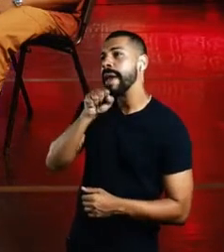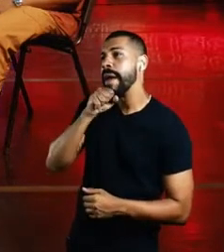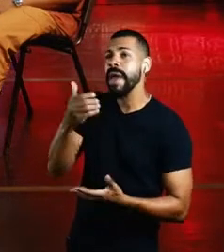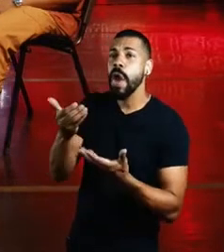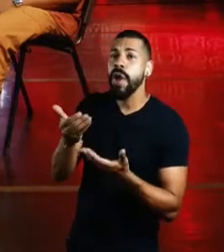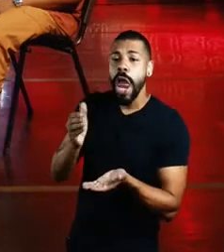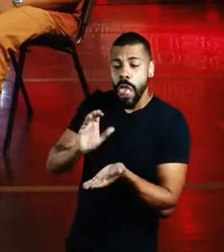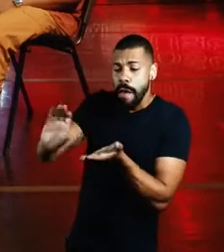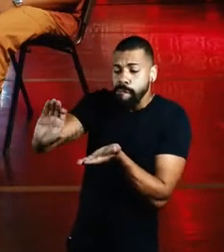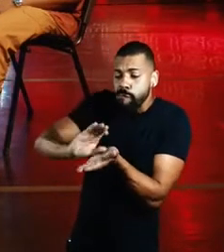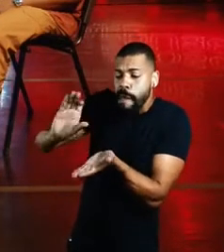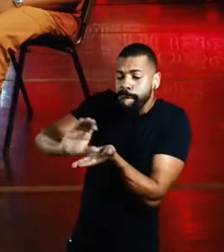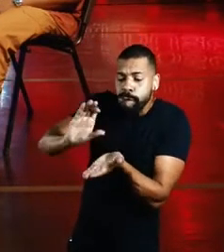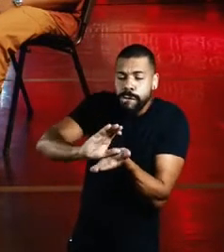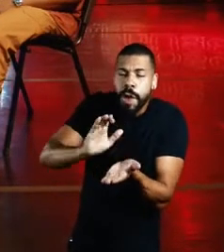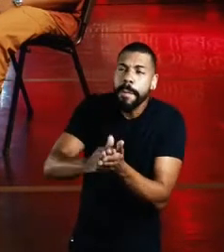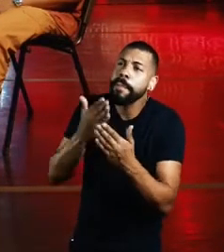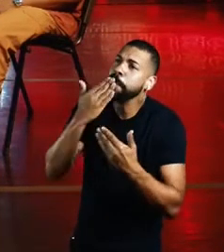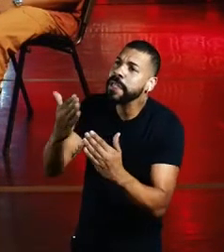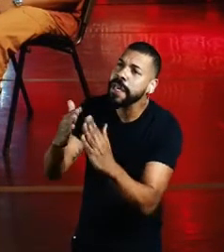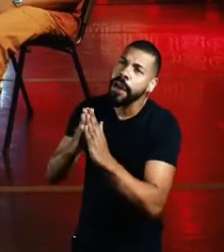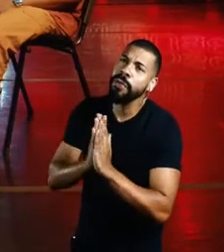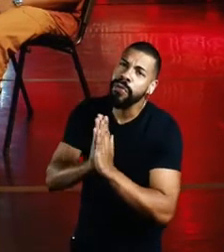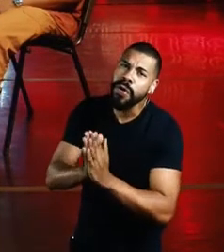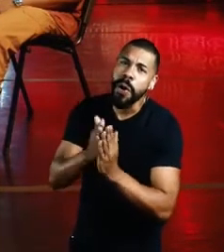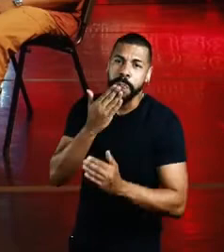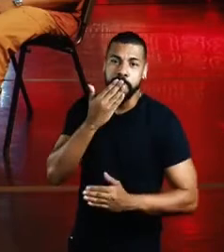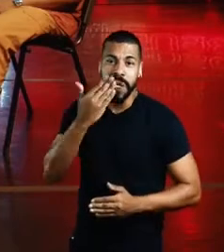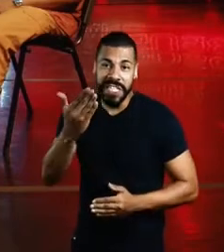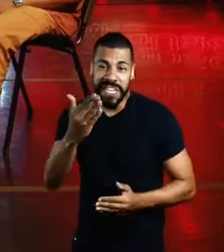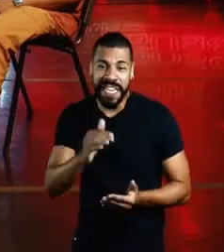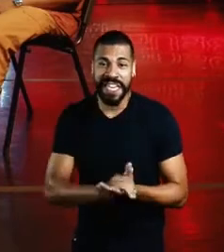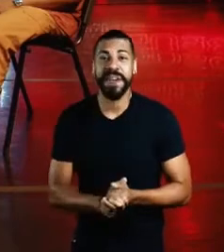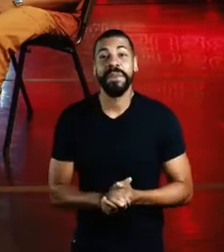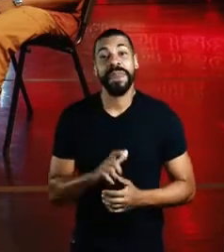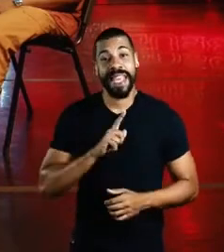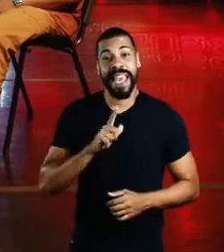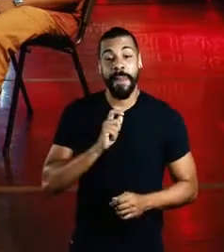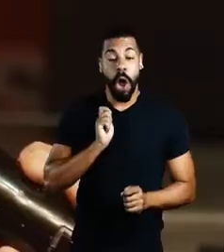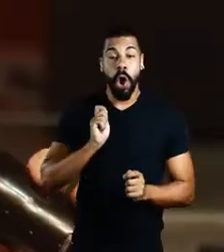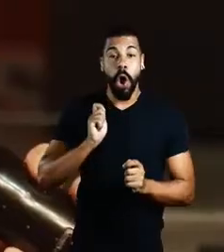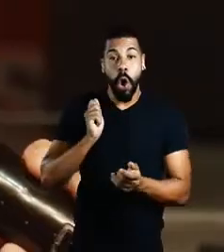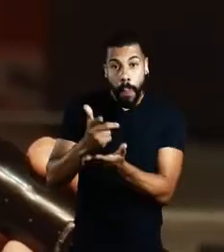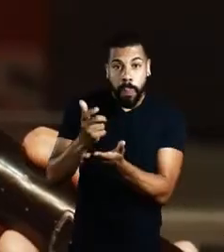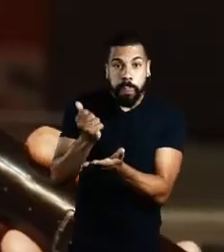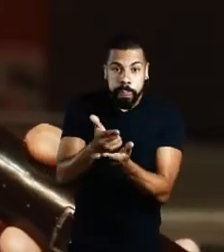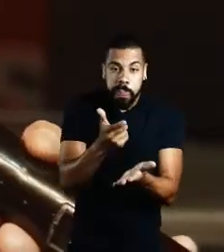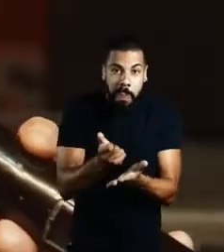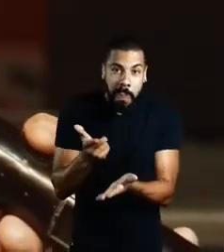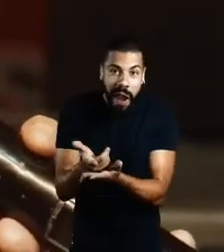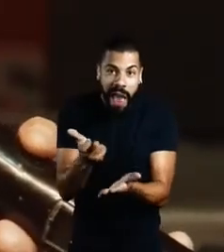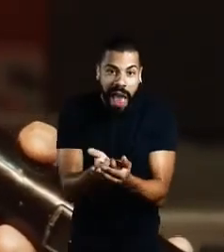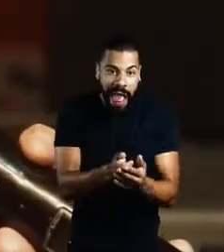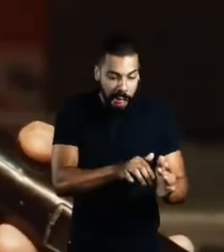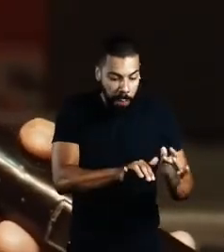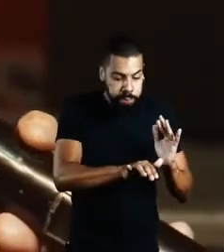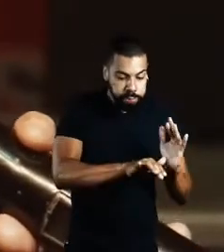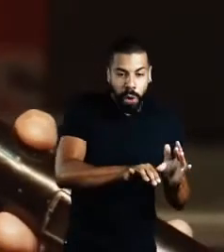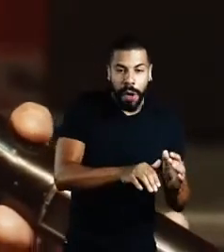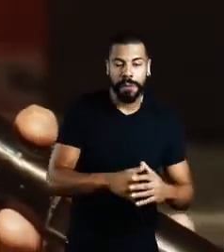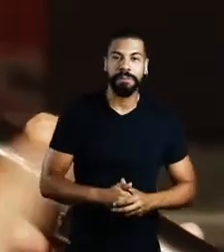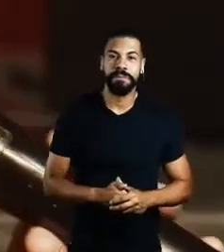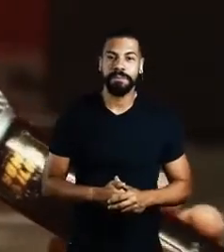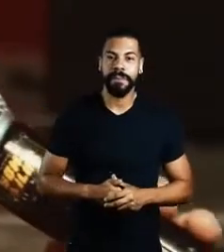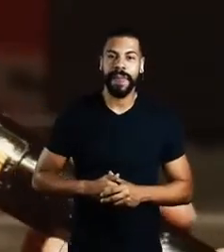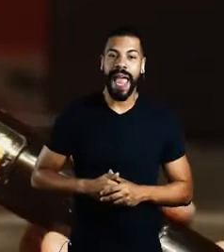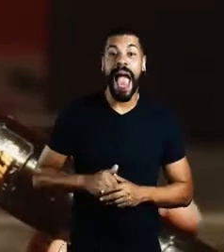na época, né, meu? Com muito sacrifício, tive que convencer minha mãe a sacar aquela poupança lá para comprar aquela bateriazinha. E aí com a bateriazinha